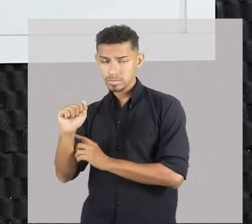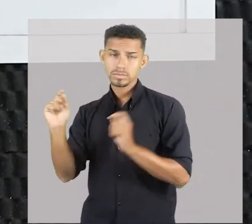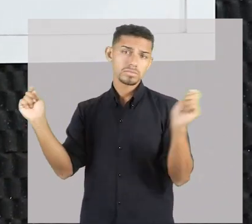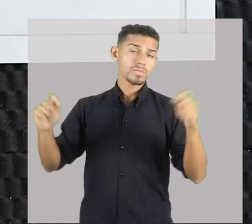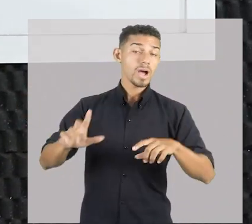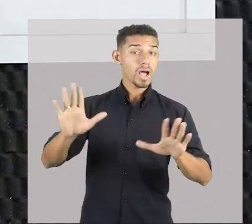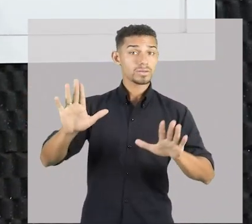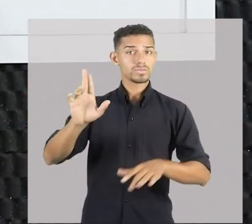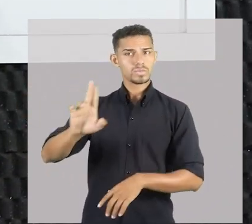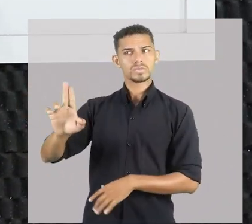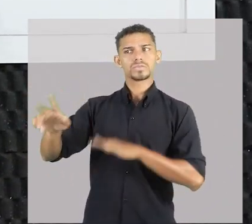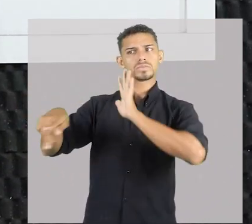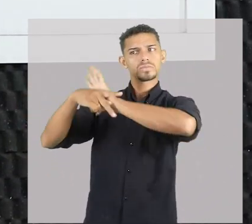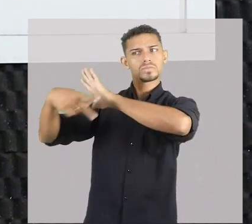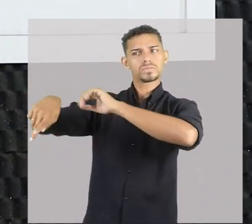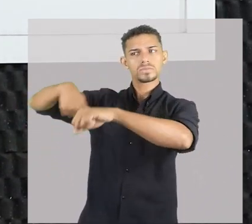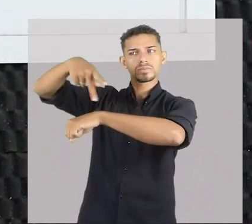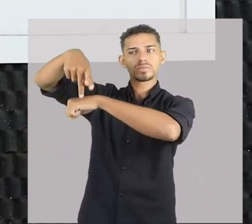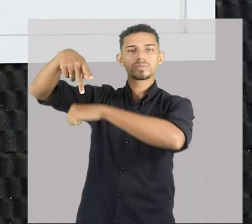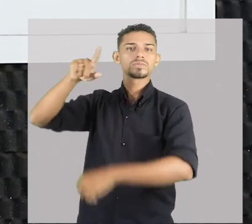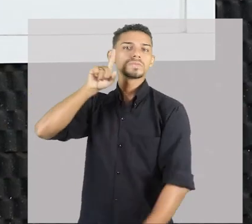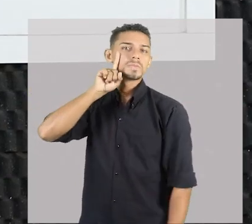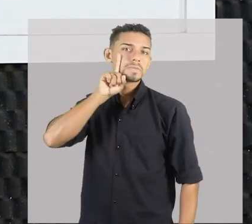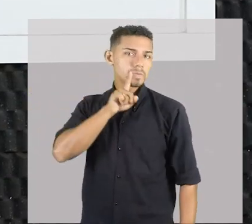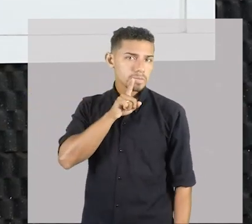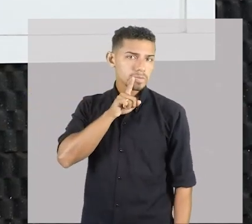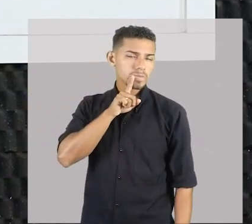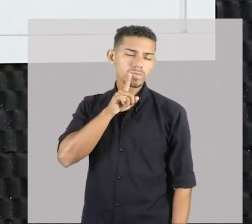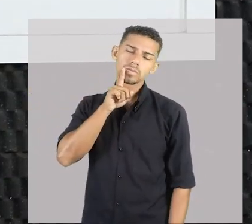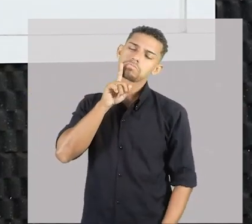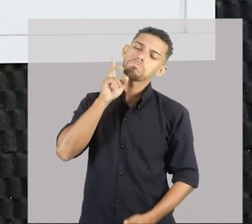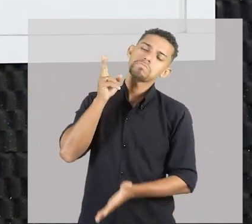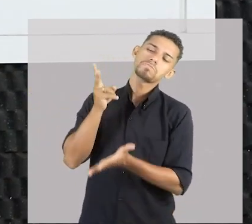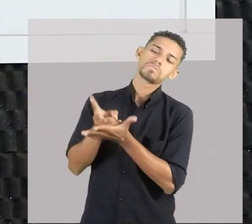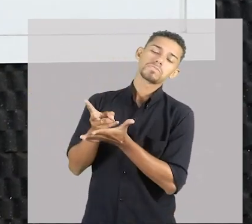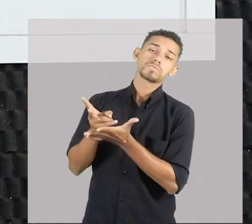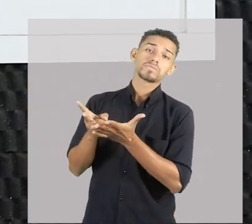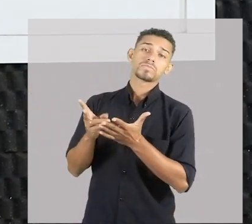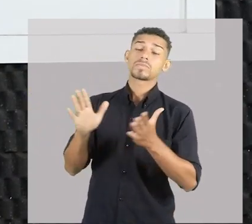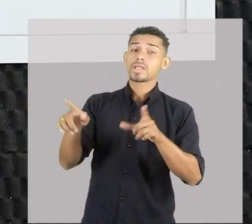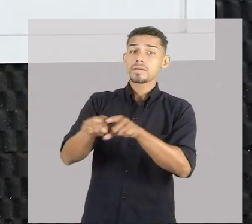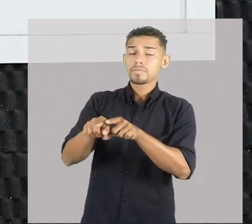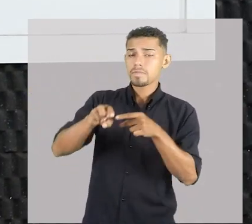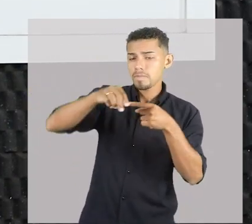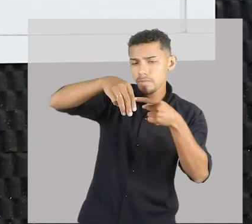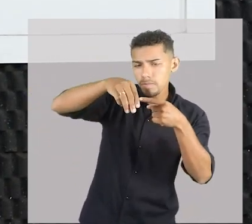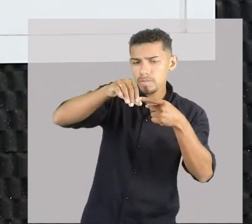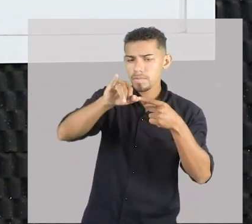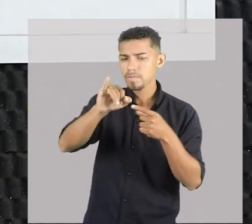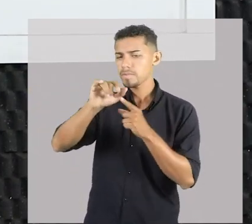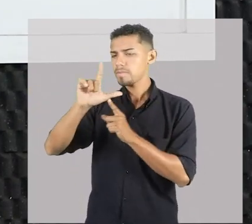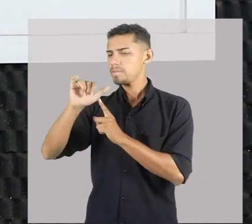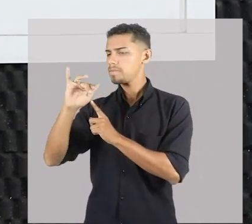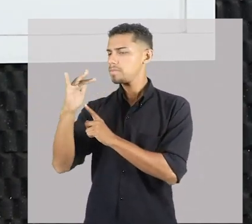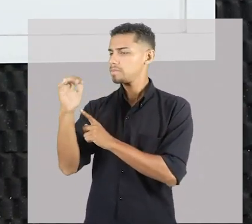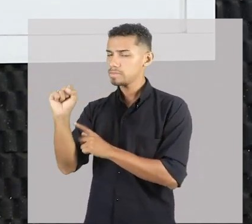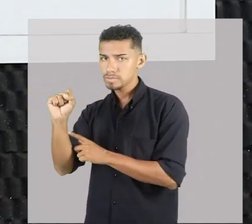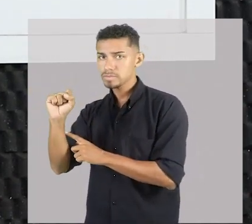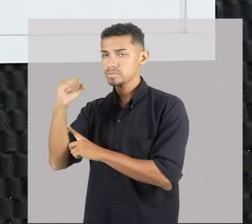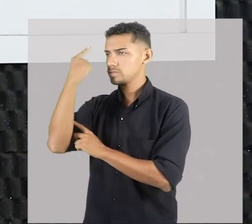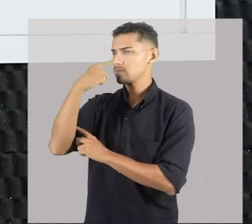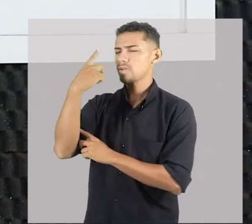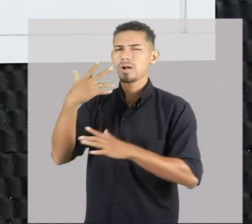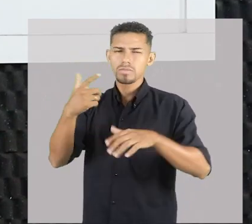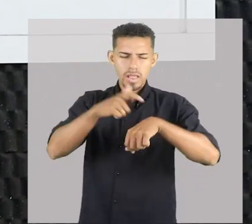nos Estados Unidos, eles costumam colocar em milhas por hora, tá? Então eles têm uma noção muito boa